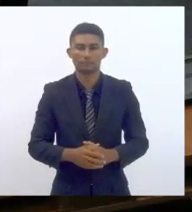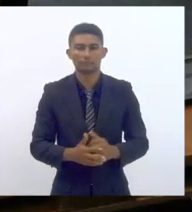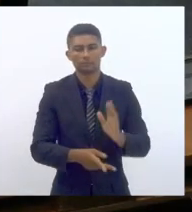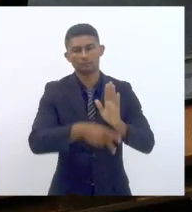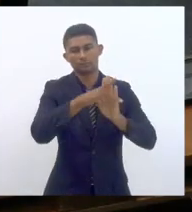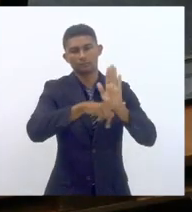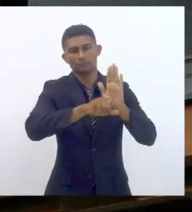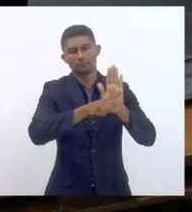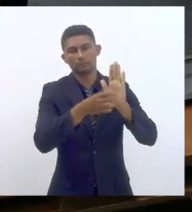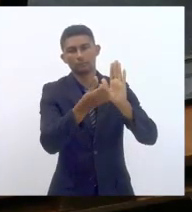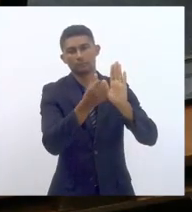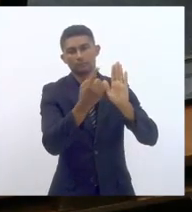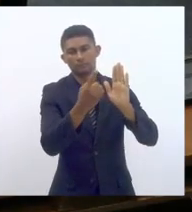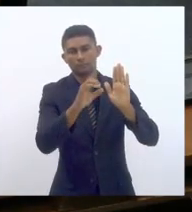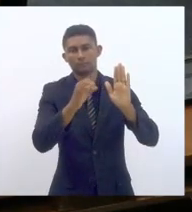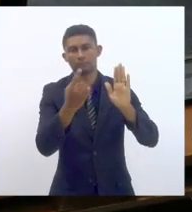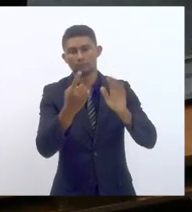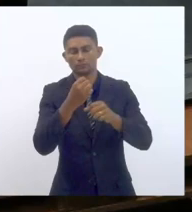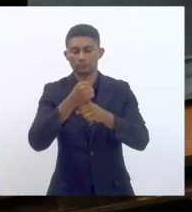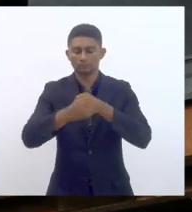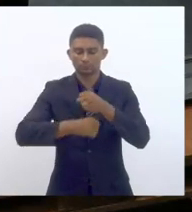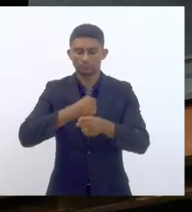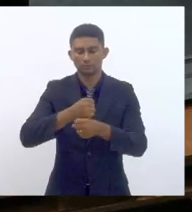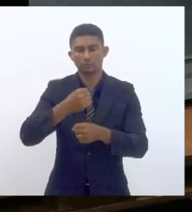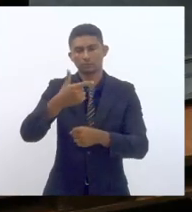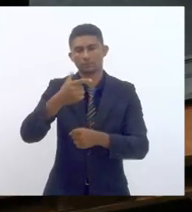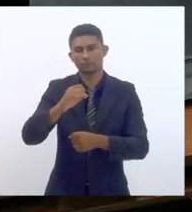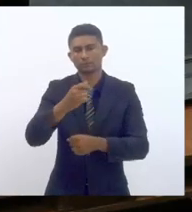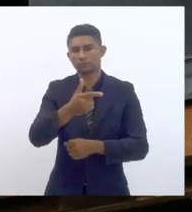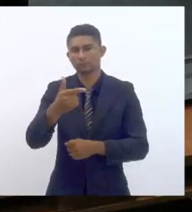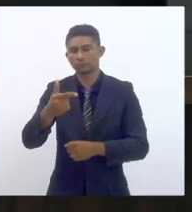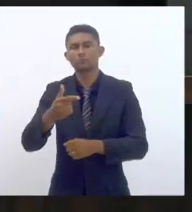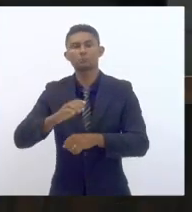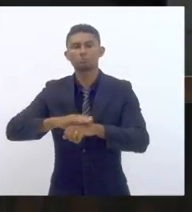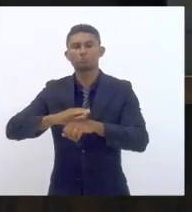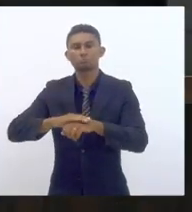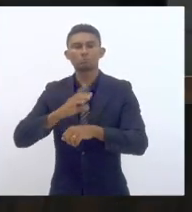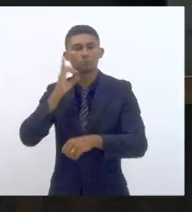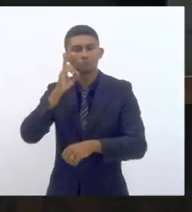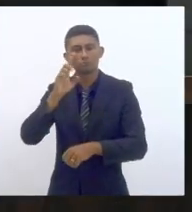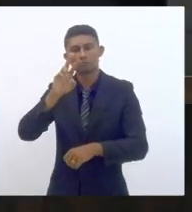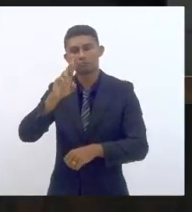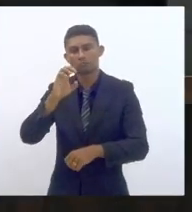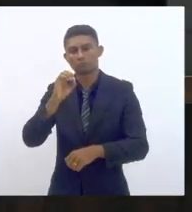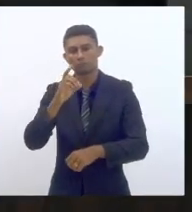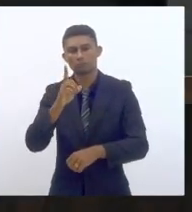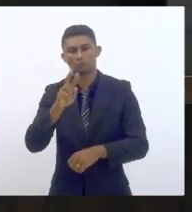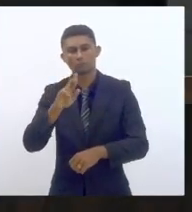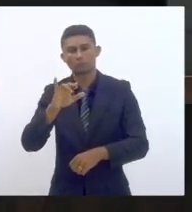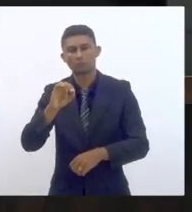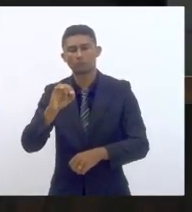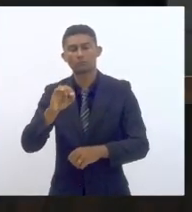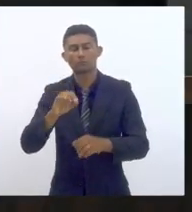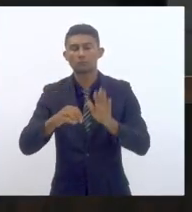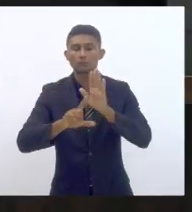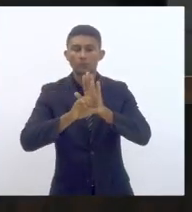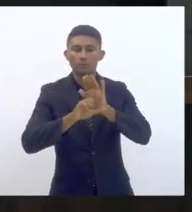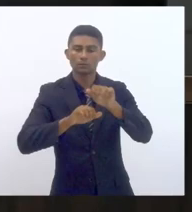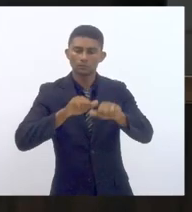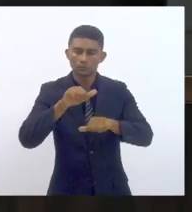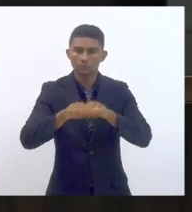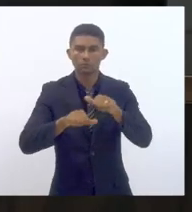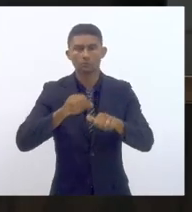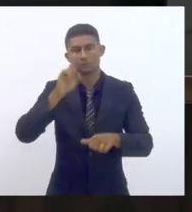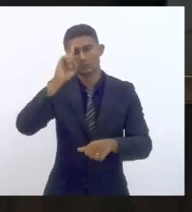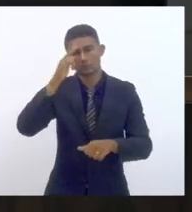Projeto de lei 6101 de 22, de autoria do deputado Rodrigo Amorim, que altera a lei 2592